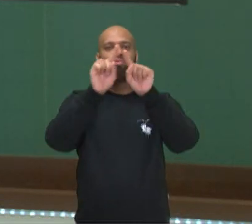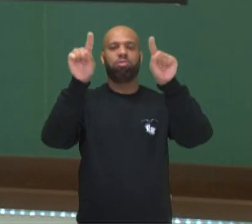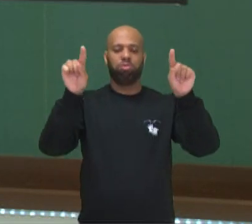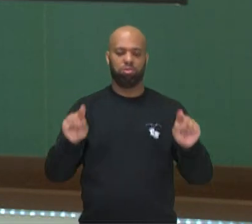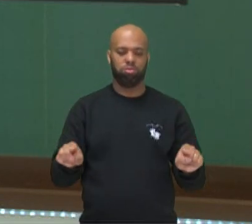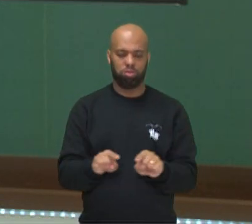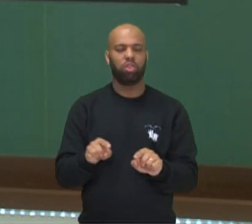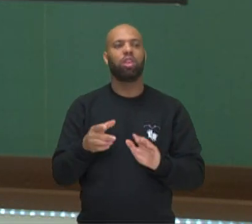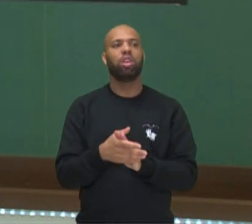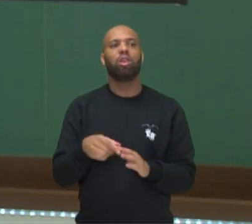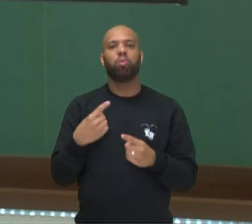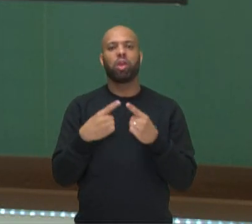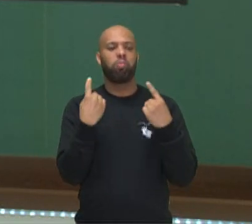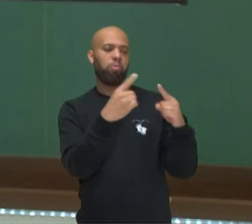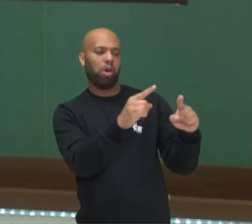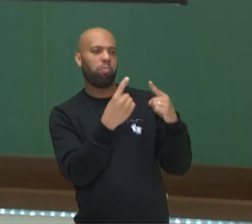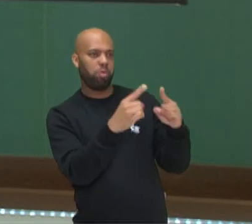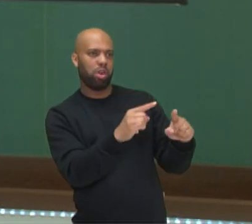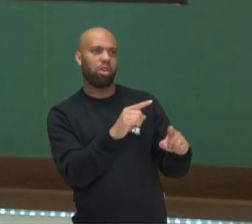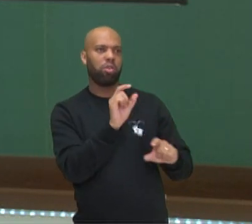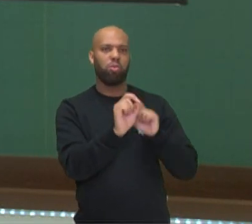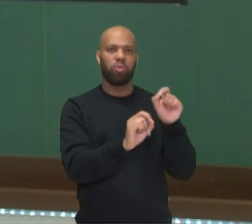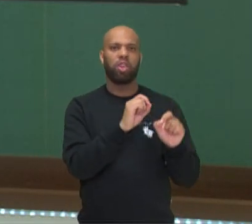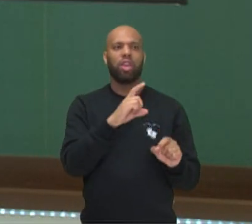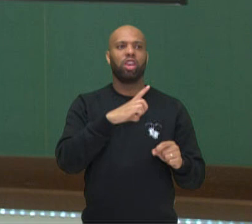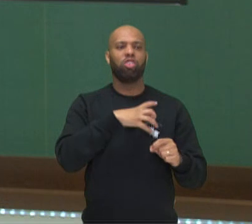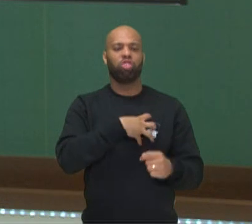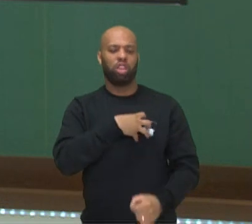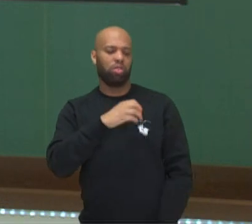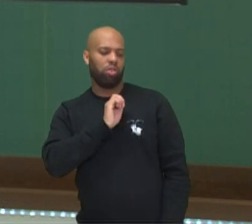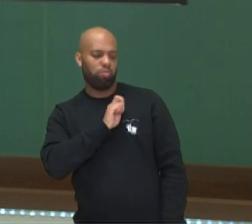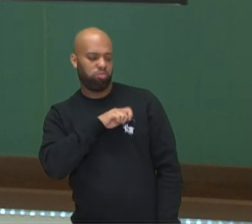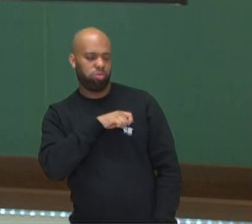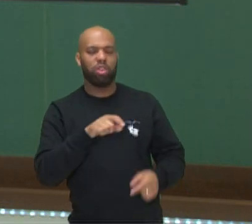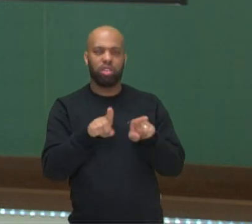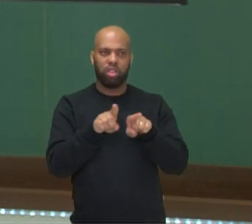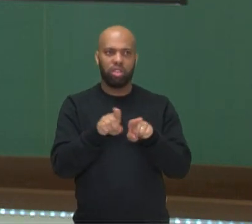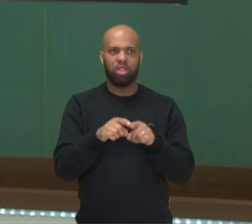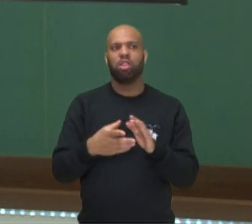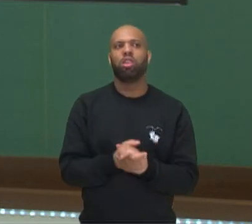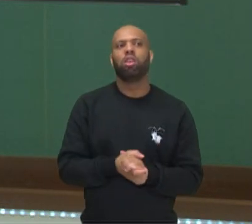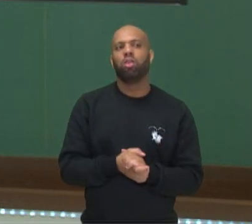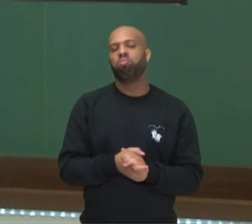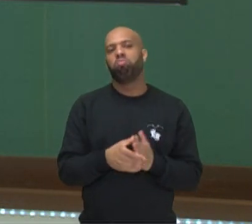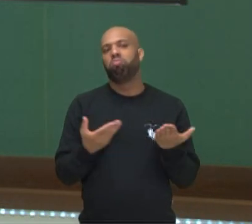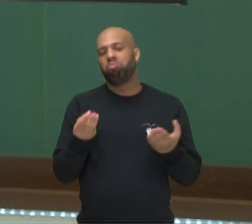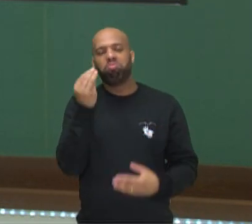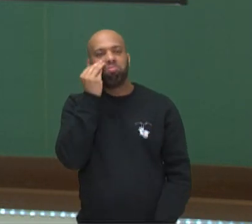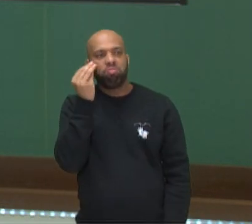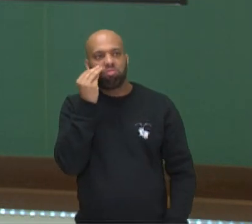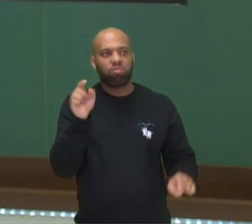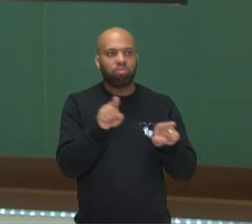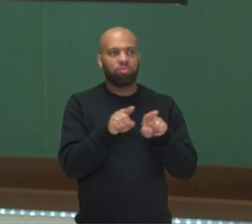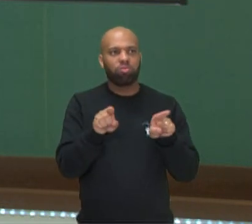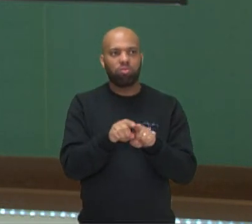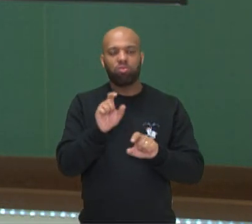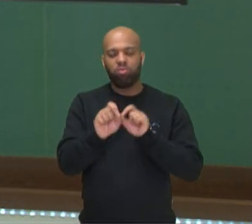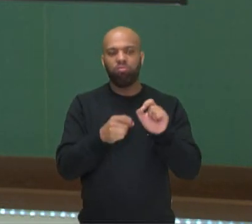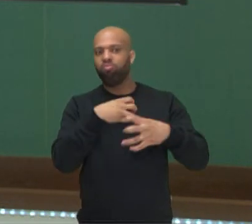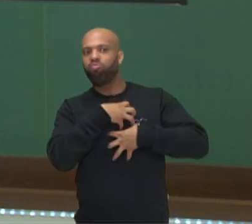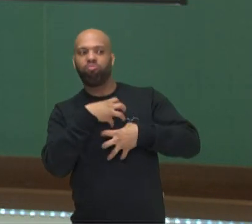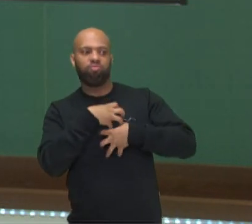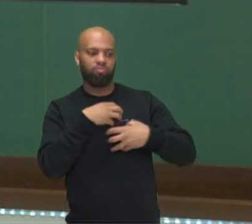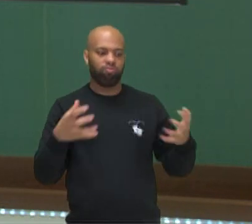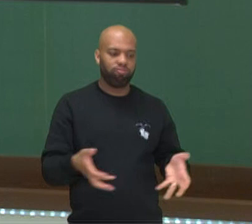charge, né, provocando aí, de forma irônica, né, uma tentativa de